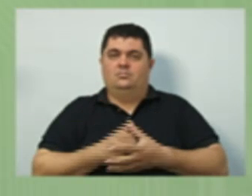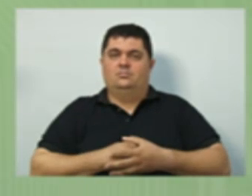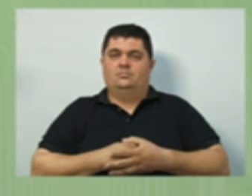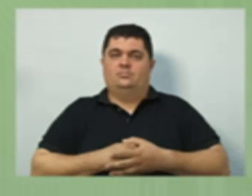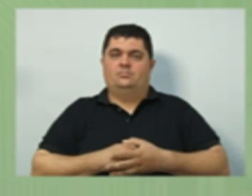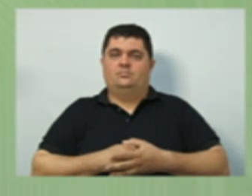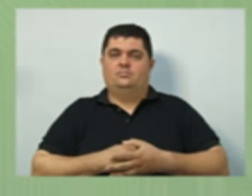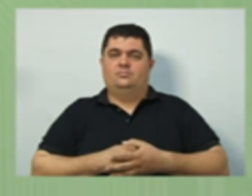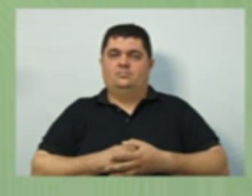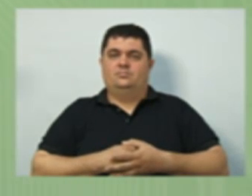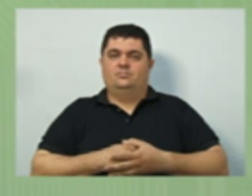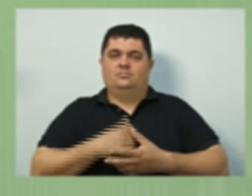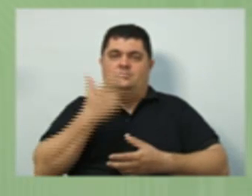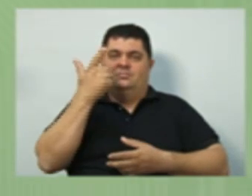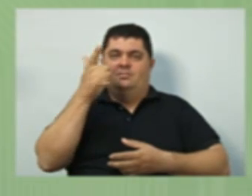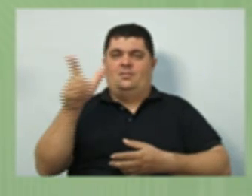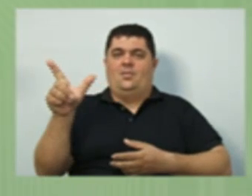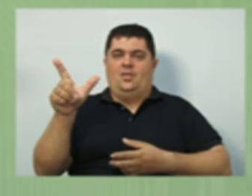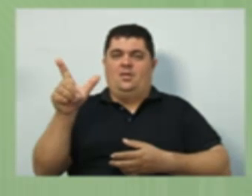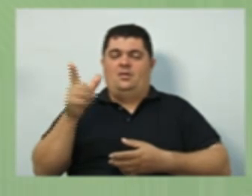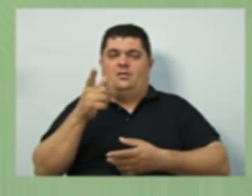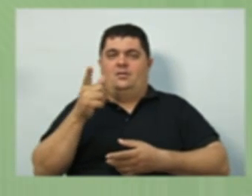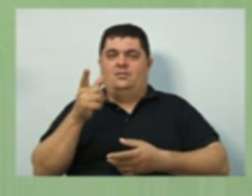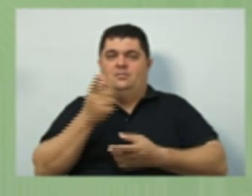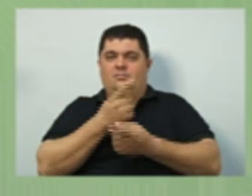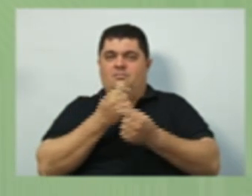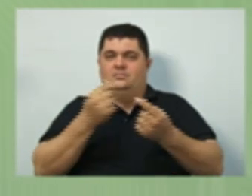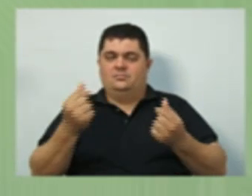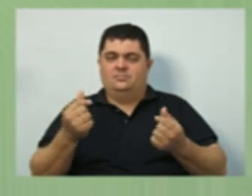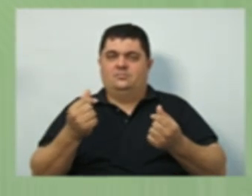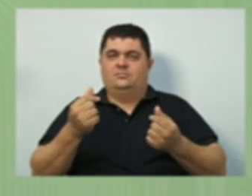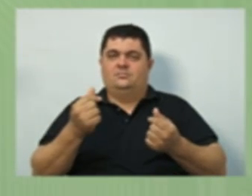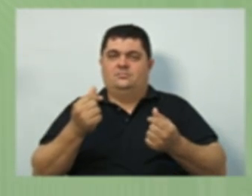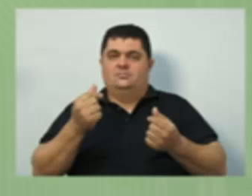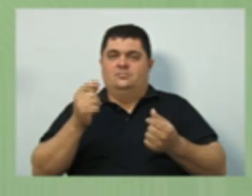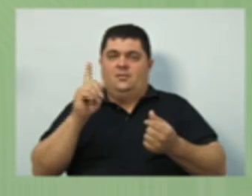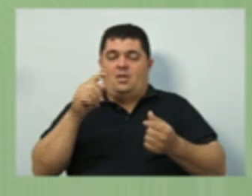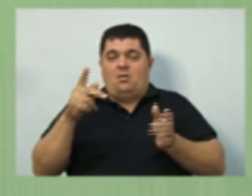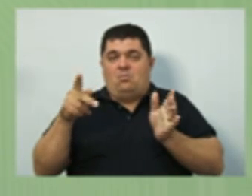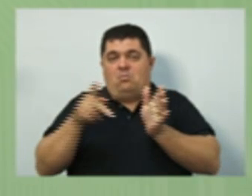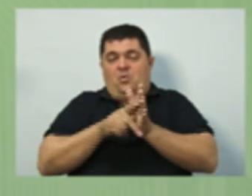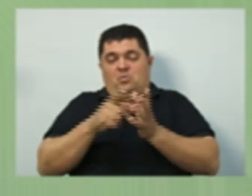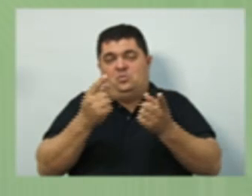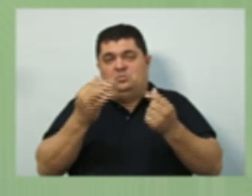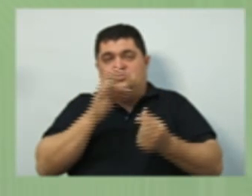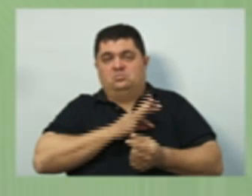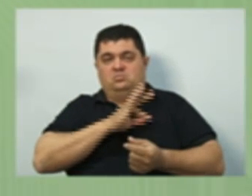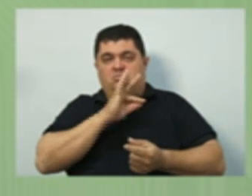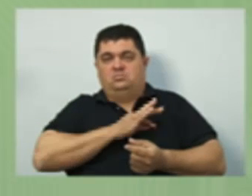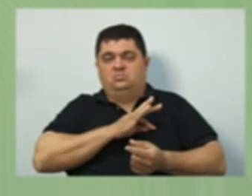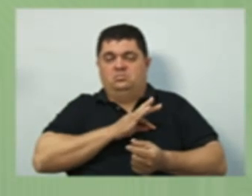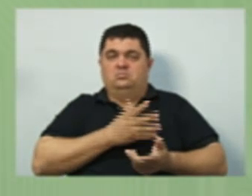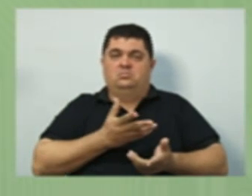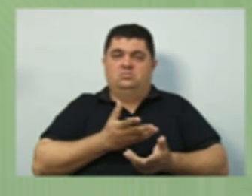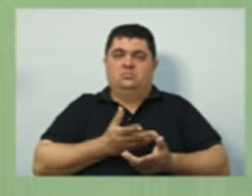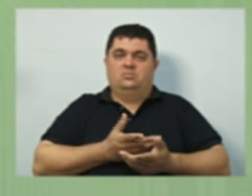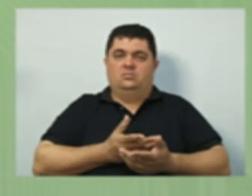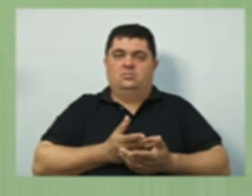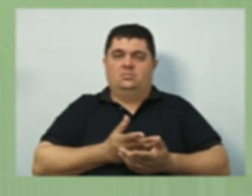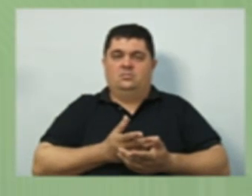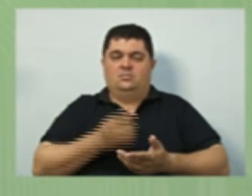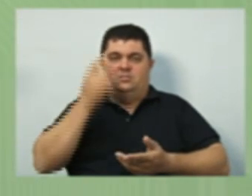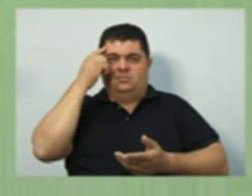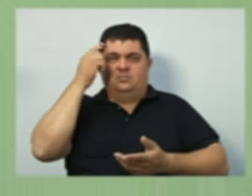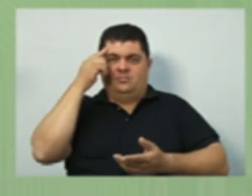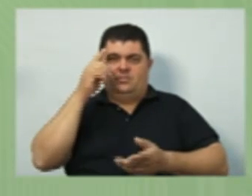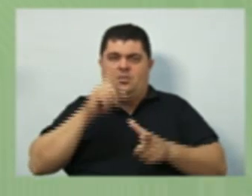outro elemento do mundo capitalista. Trabalho visto como meio de ganhar dinheiro. E nessa mesma linha, a